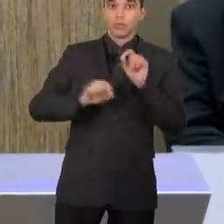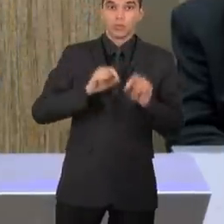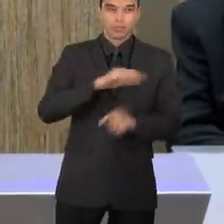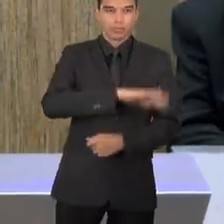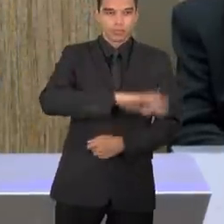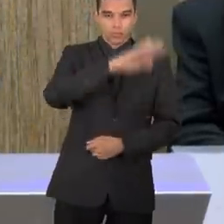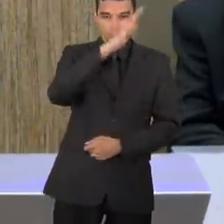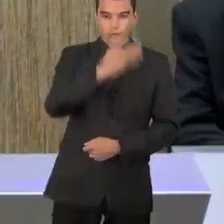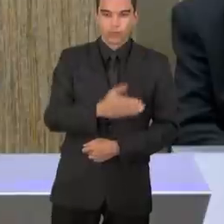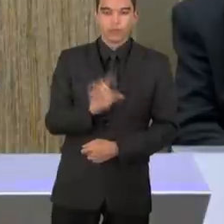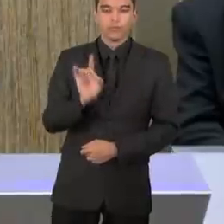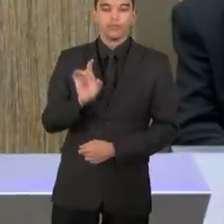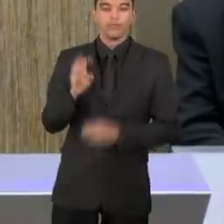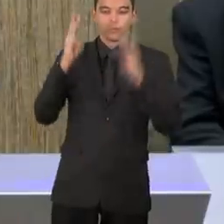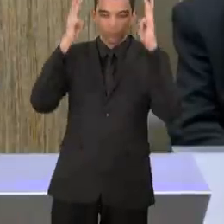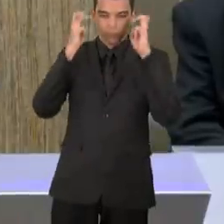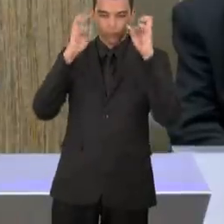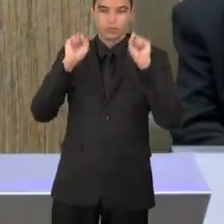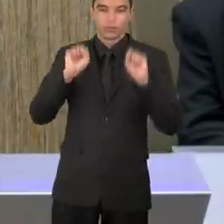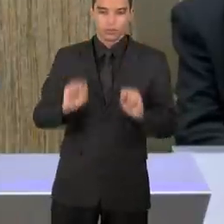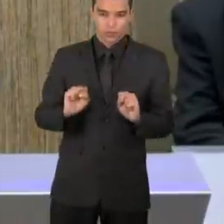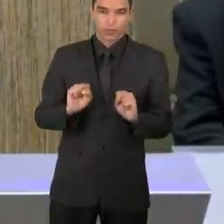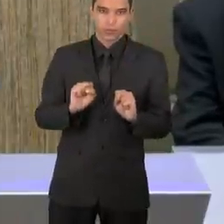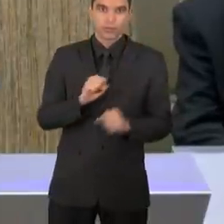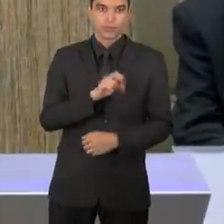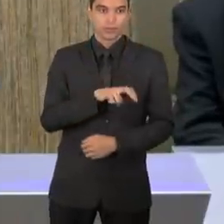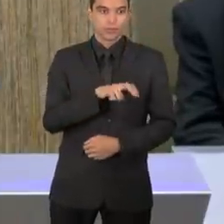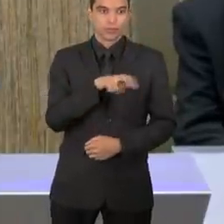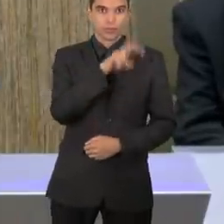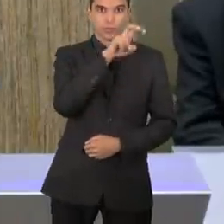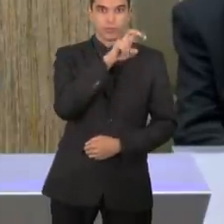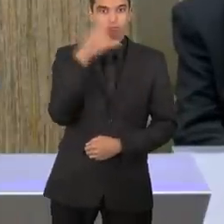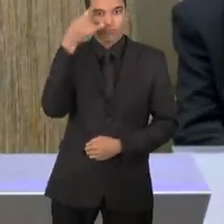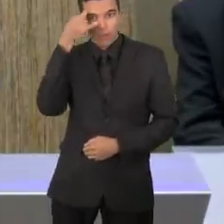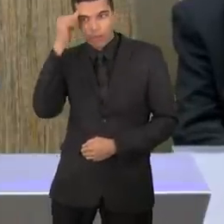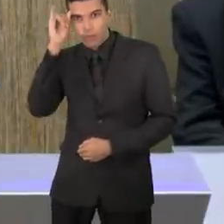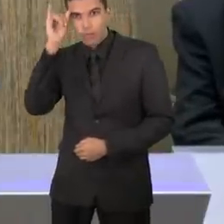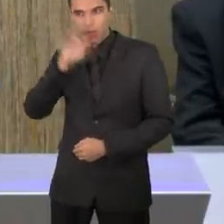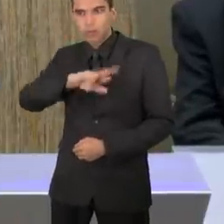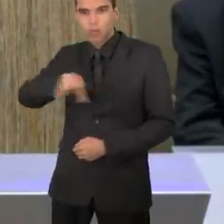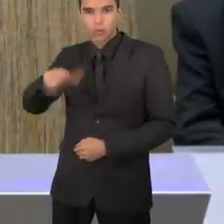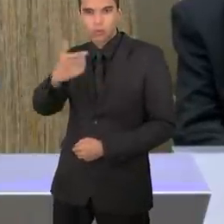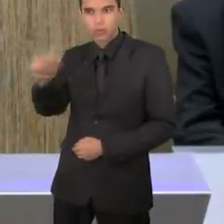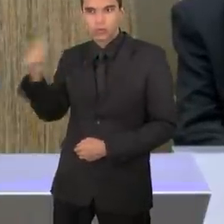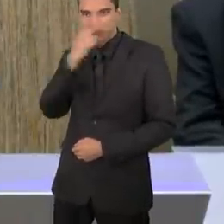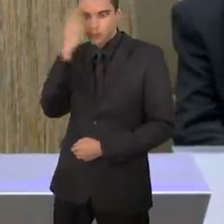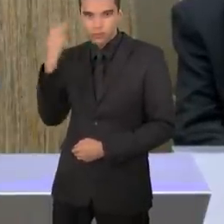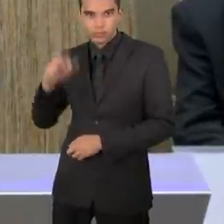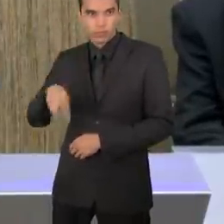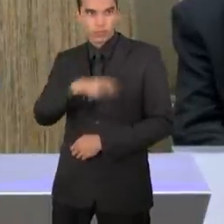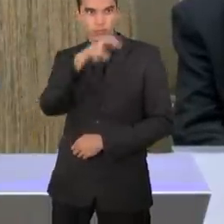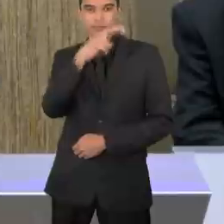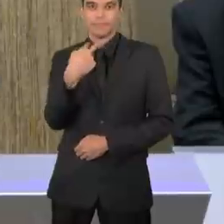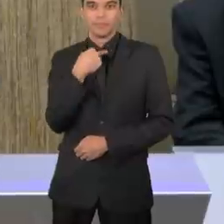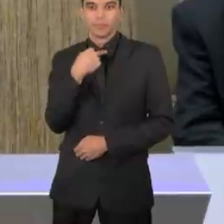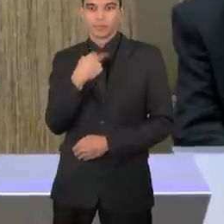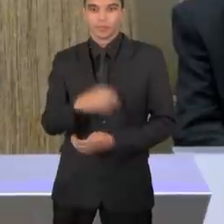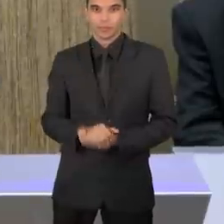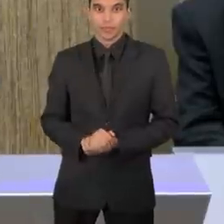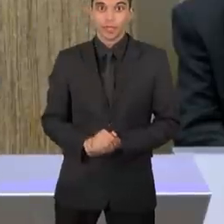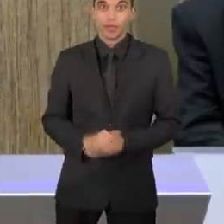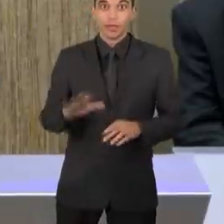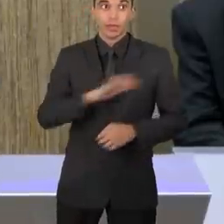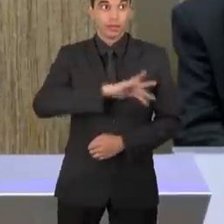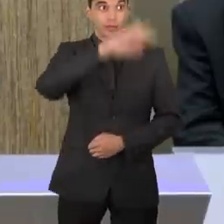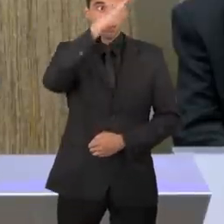de trombeta, aquele fogo, saraiva, tremores, o povo não suportaram aquela presença